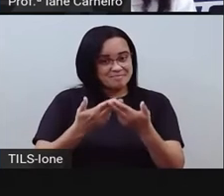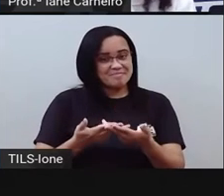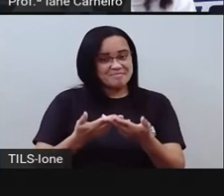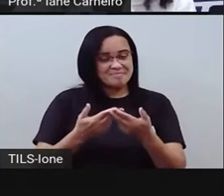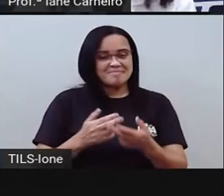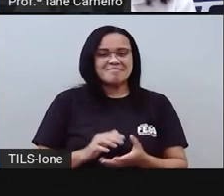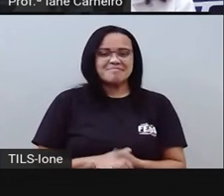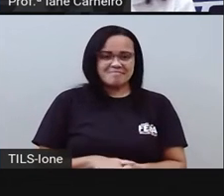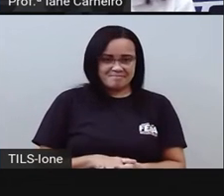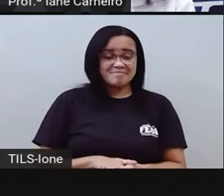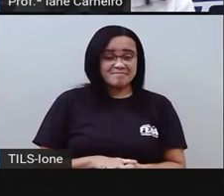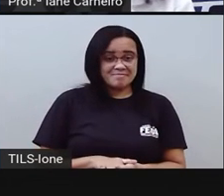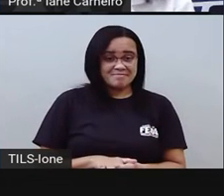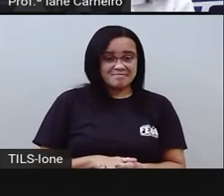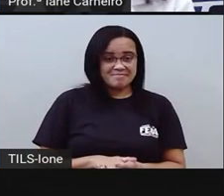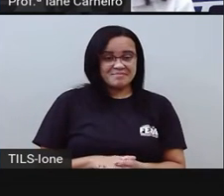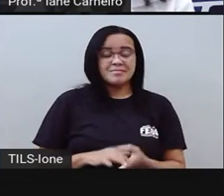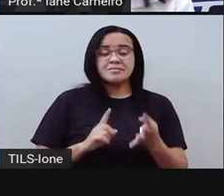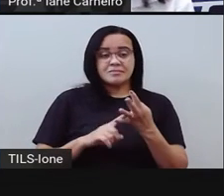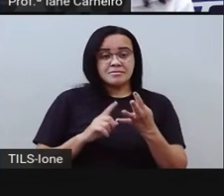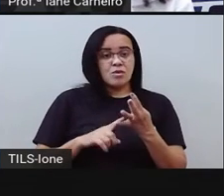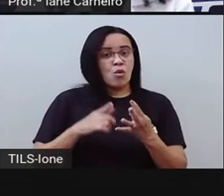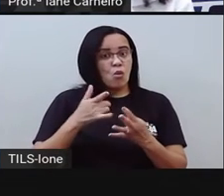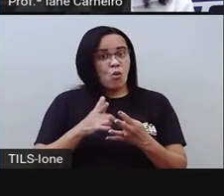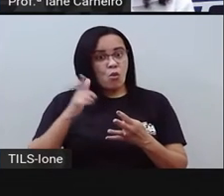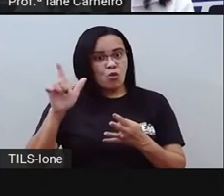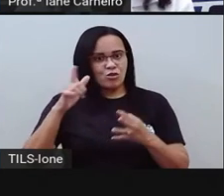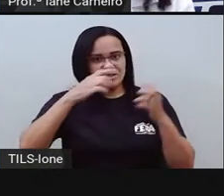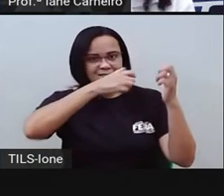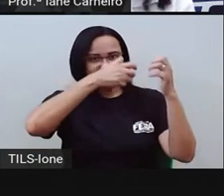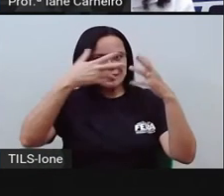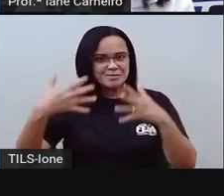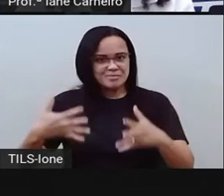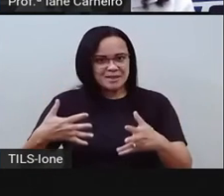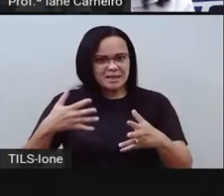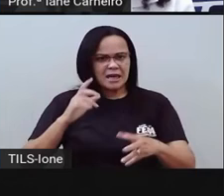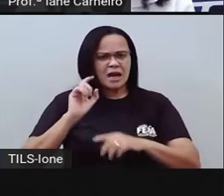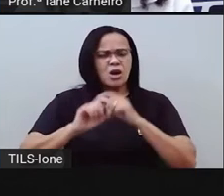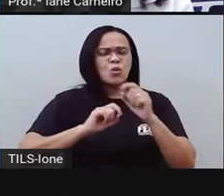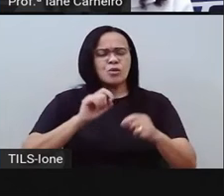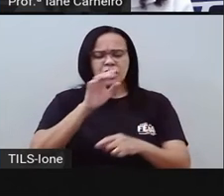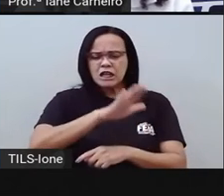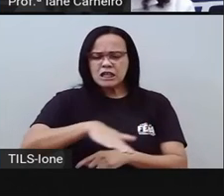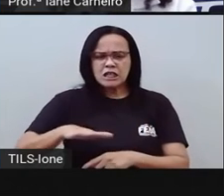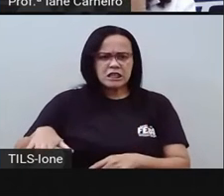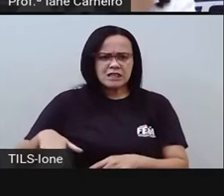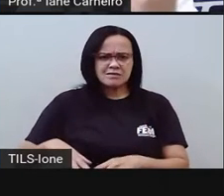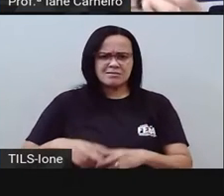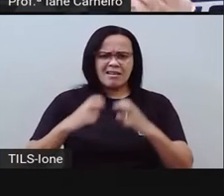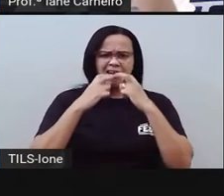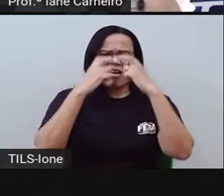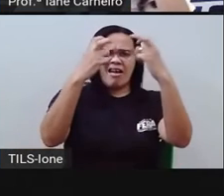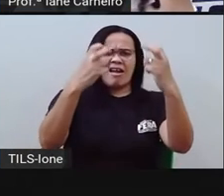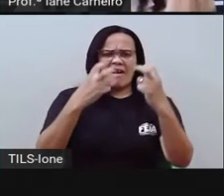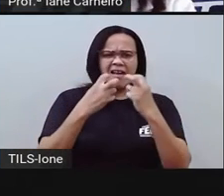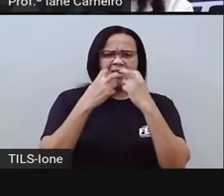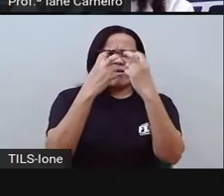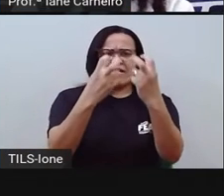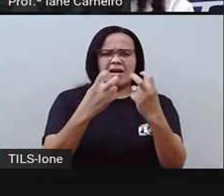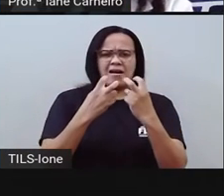tem algumas coisas que a gente precisa também falar com a criançada. Ó, não gritar. Então, para a gente estabelecer